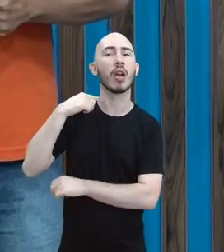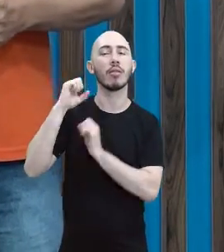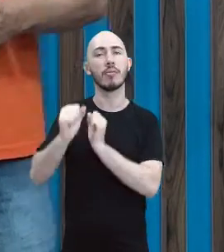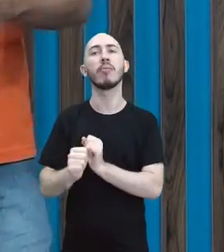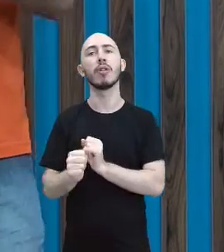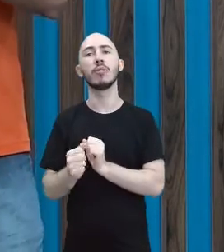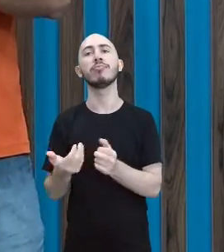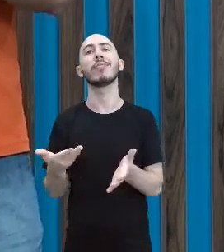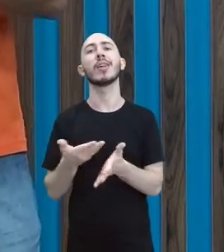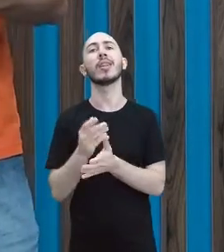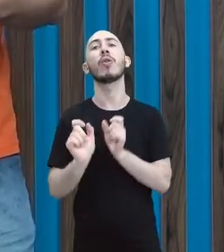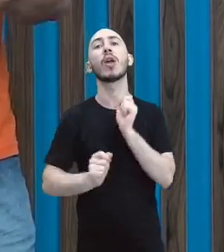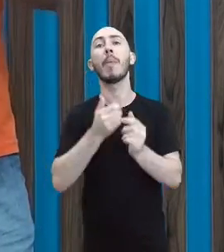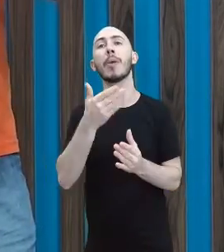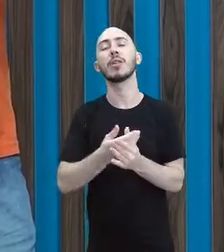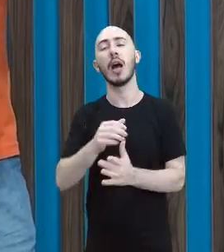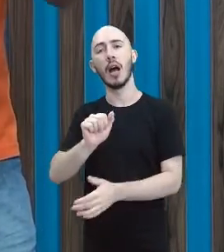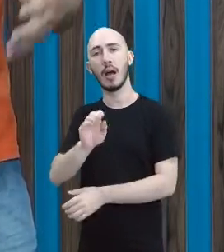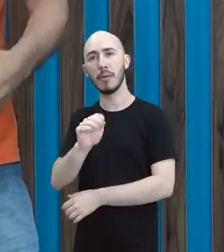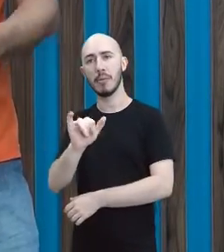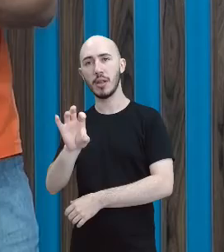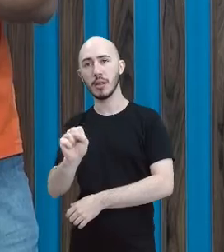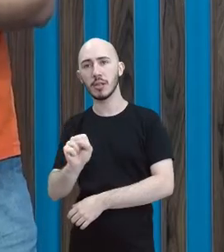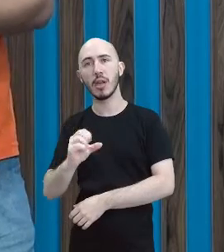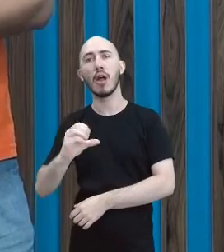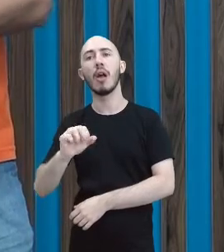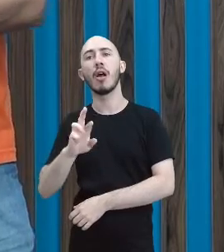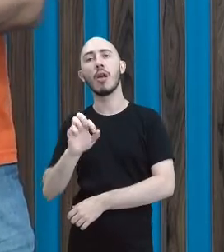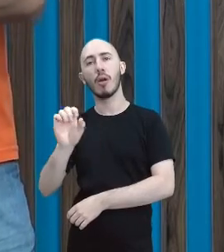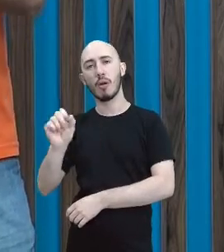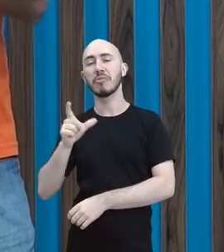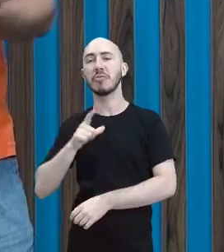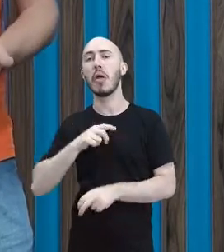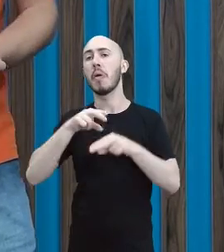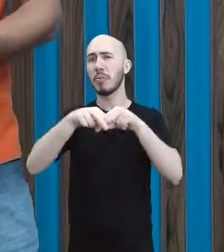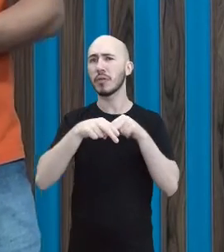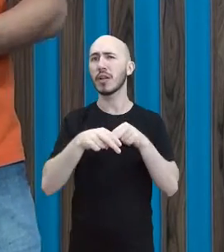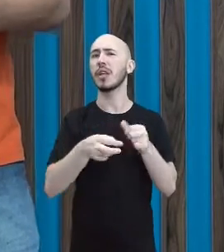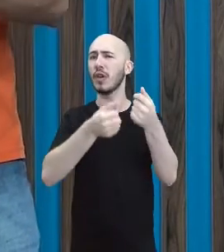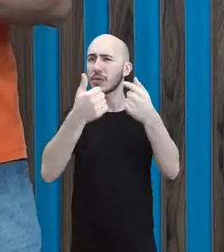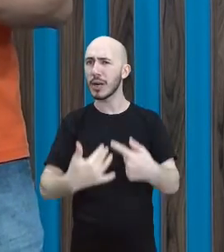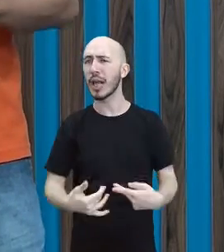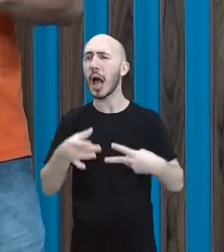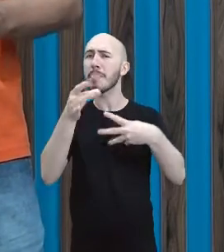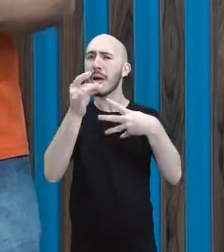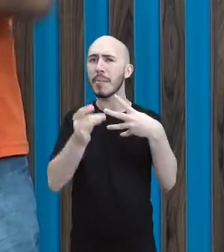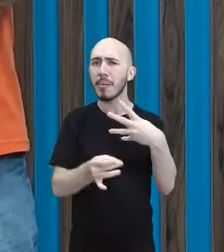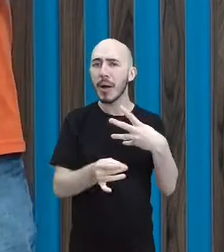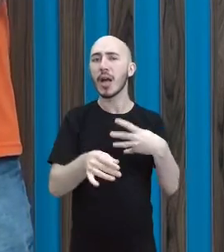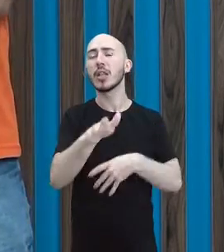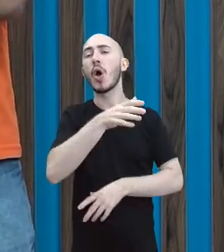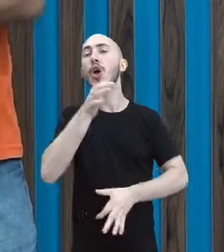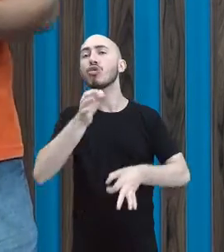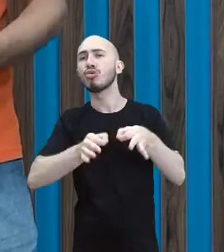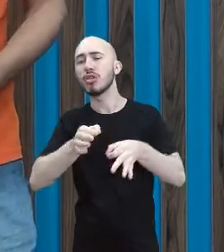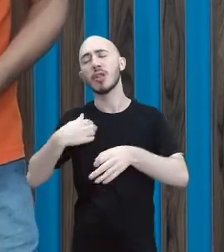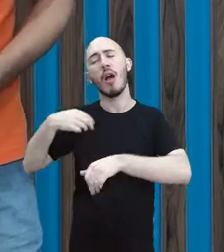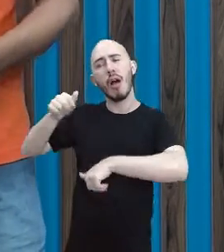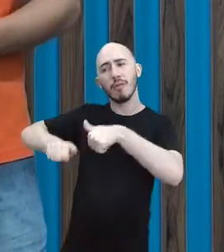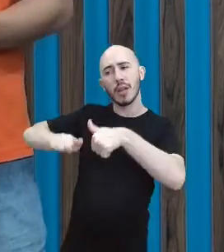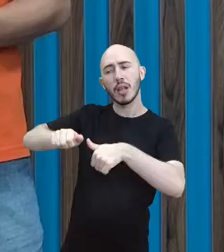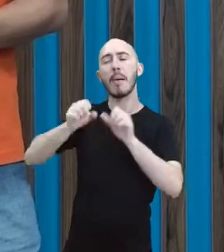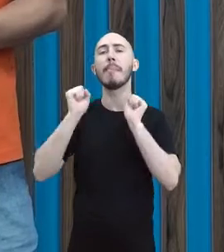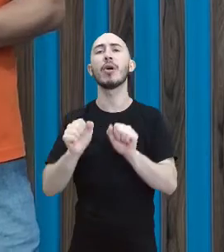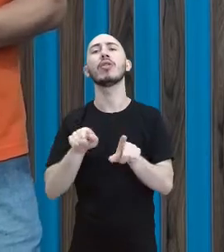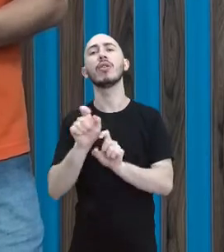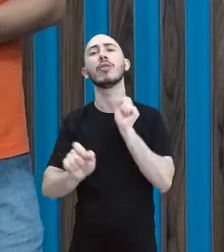que ele possa se defender, ele ou ela, a partir de uma justificativa. Uma vez avaliada na justiça, o sujeito pode, inclusive, responder em